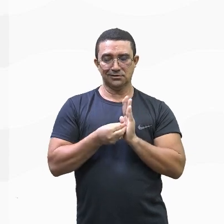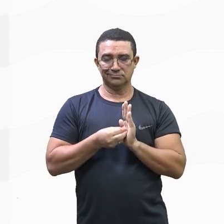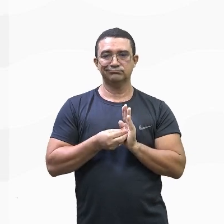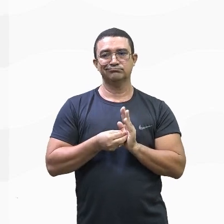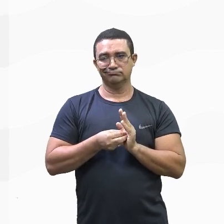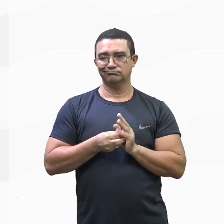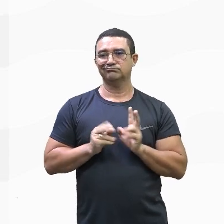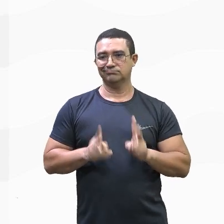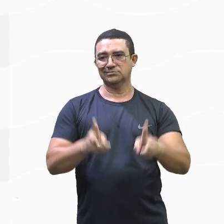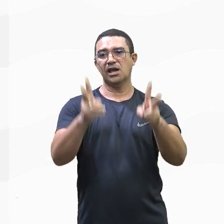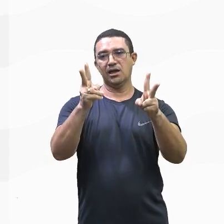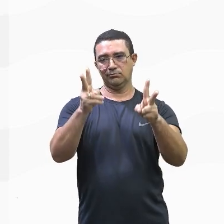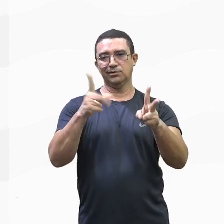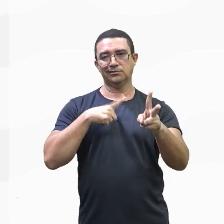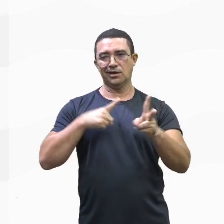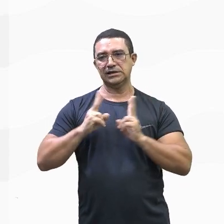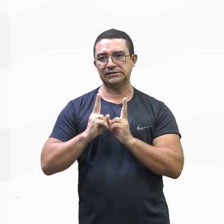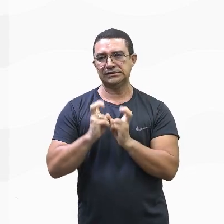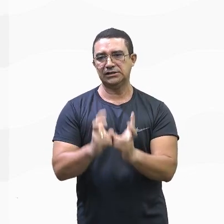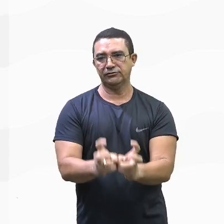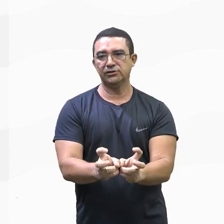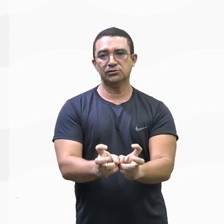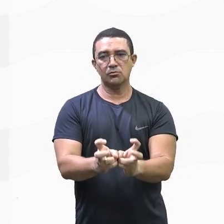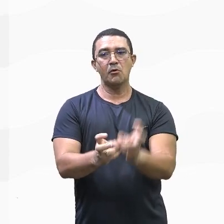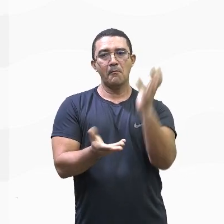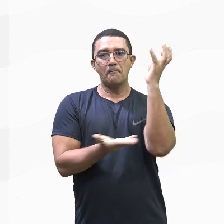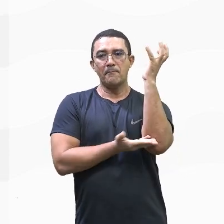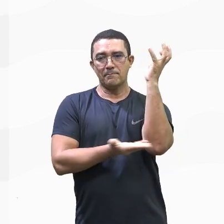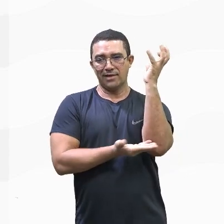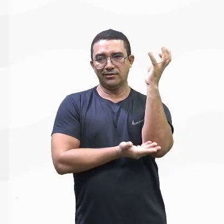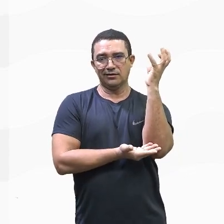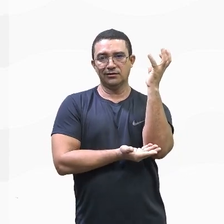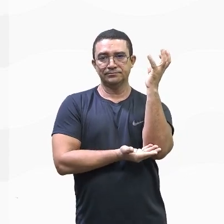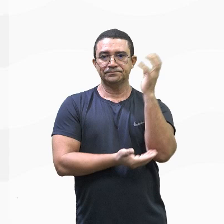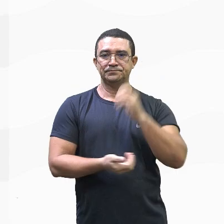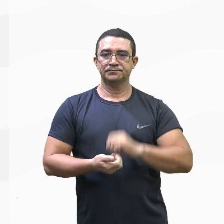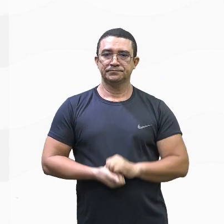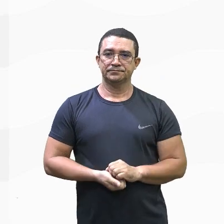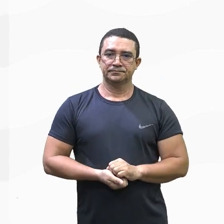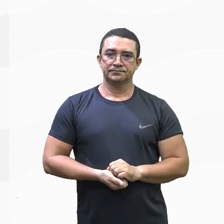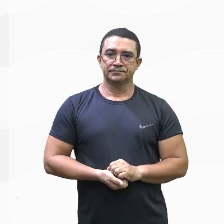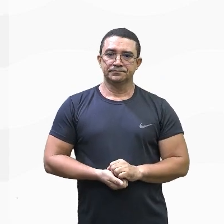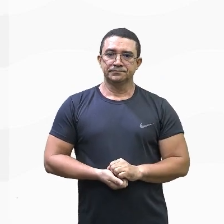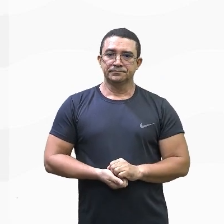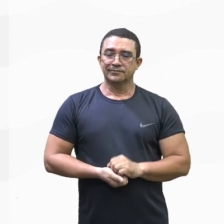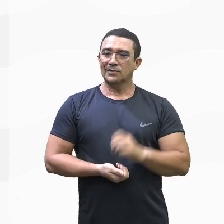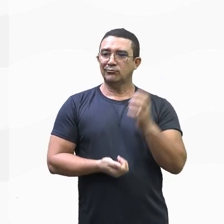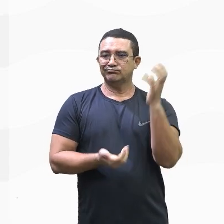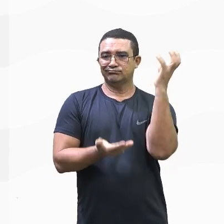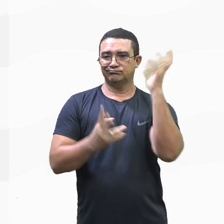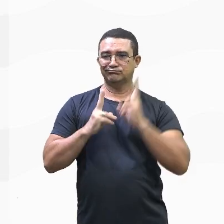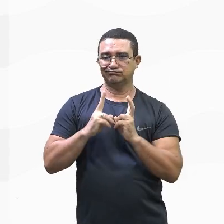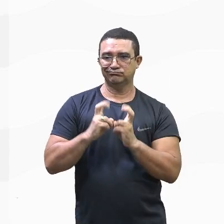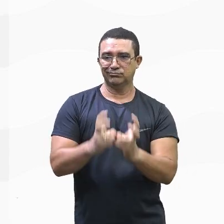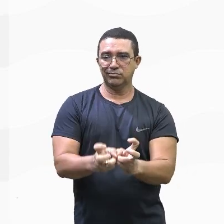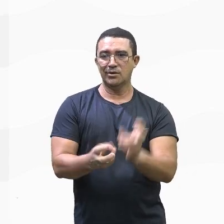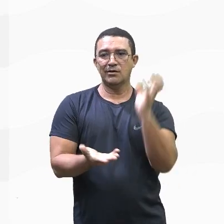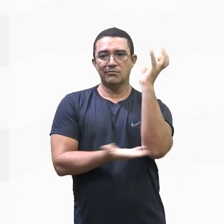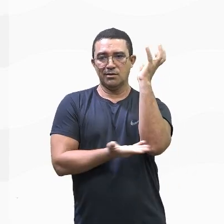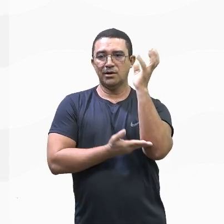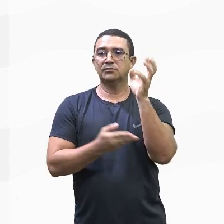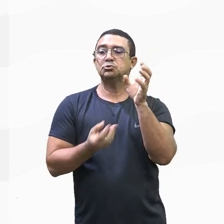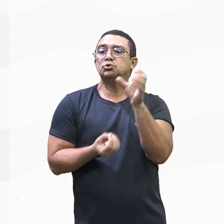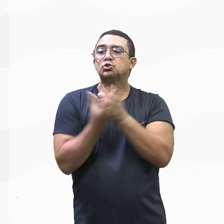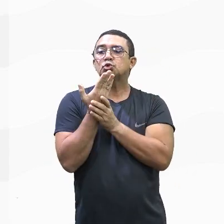atividades bastante praticadas na nossa Amazônia. E dessa atividade, que é a extração de madeiras, surgem então algumas